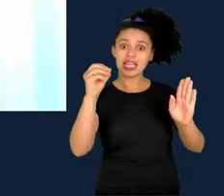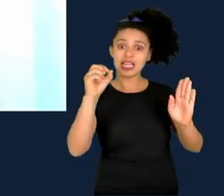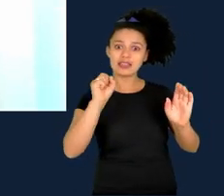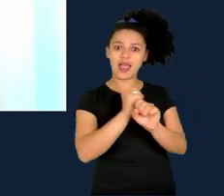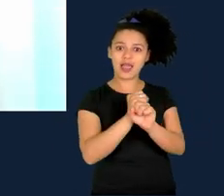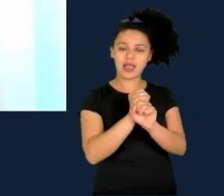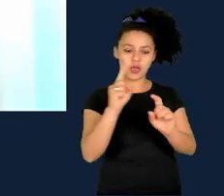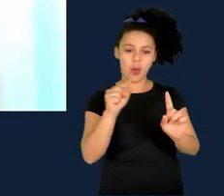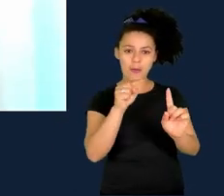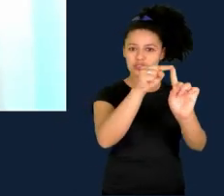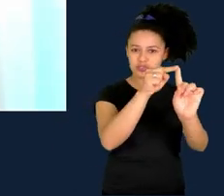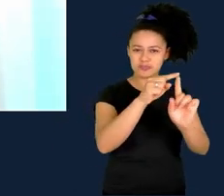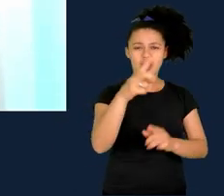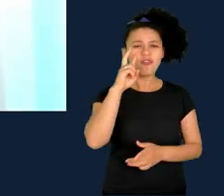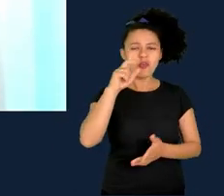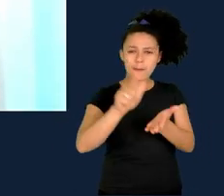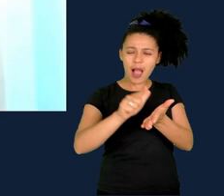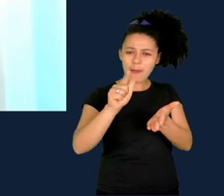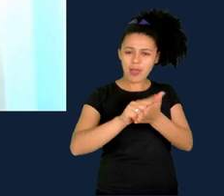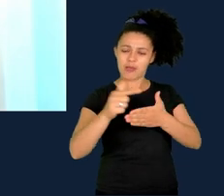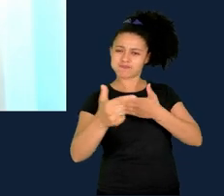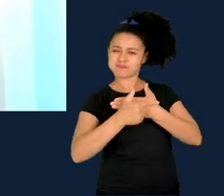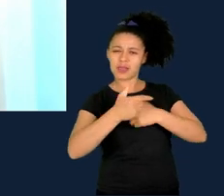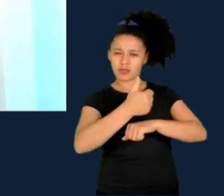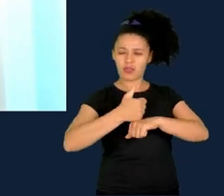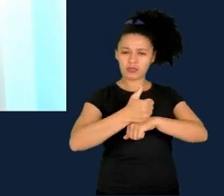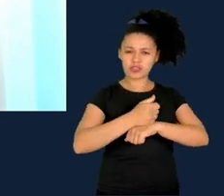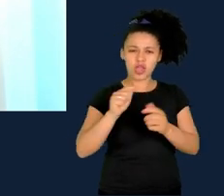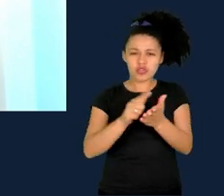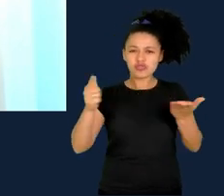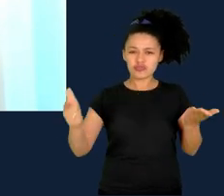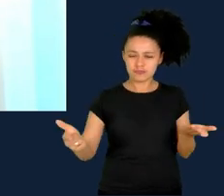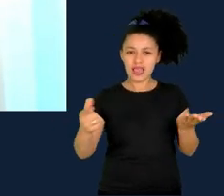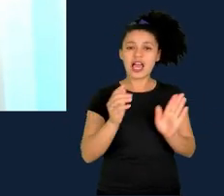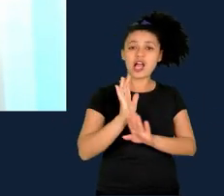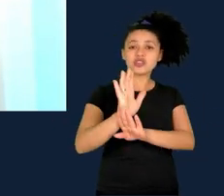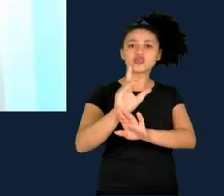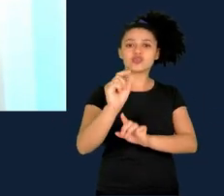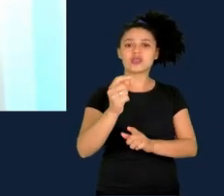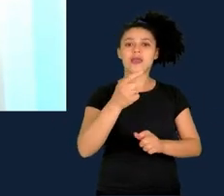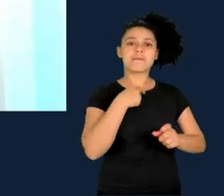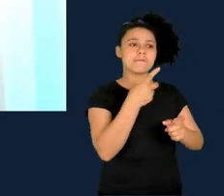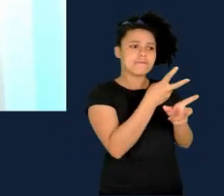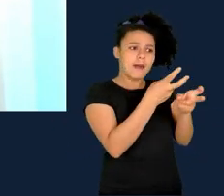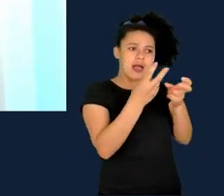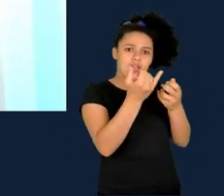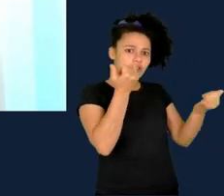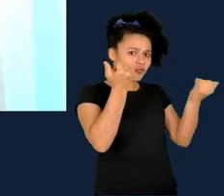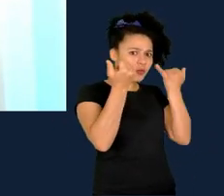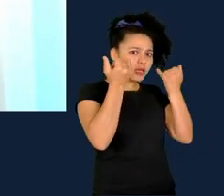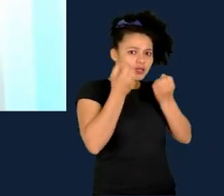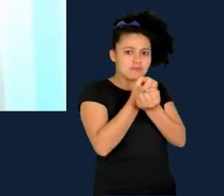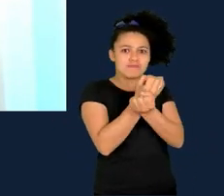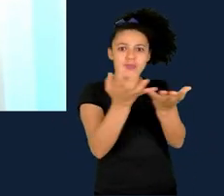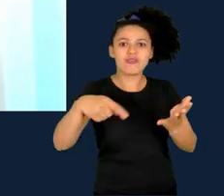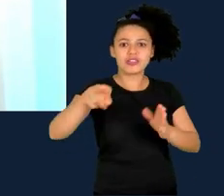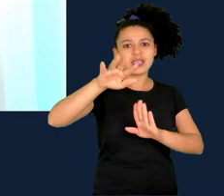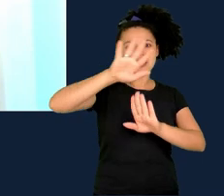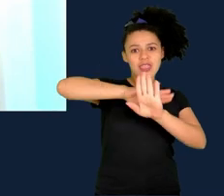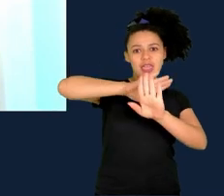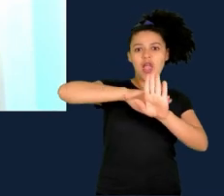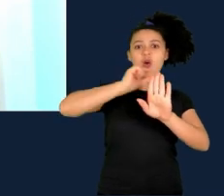veem o papel do jornalista, do comunicador, para ajudar na transparência da, né, do cumprimento de metas